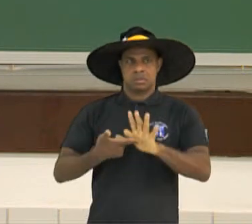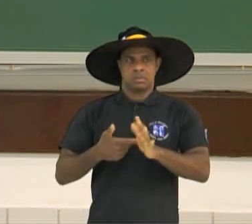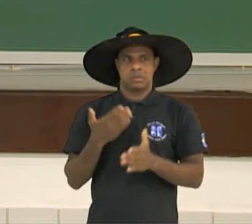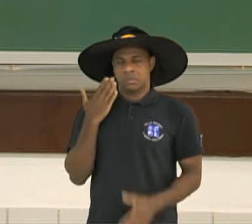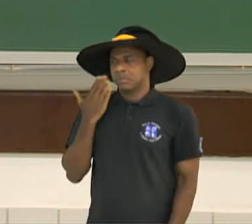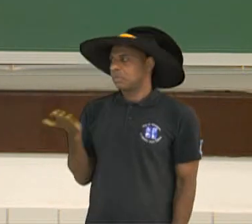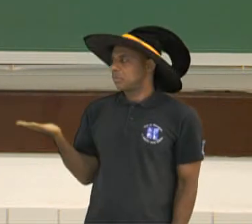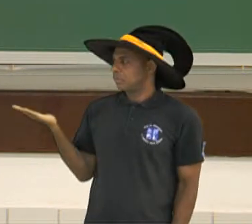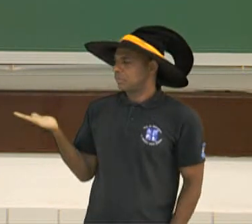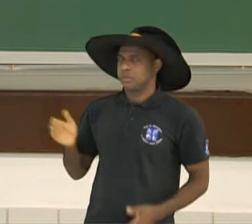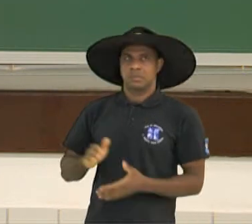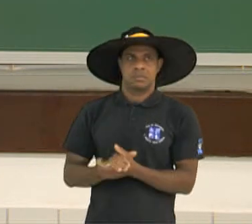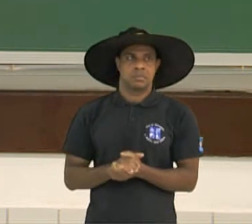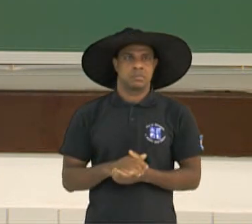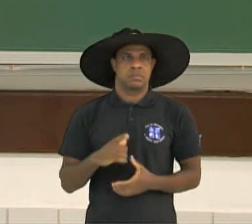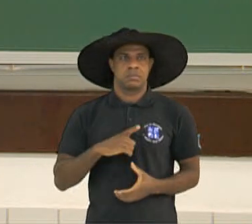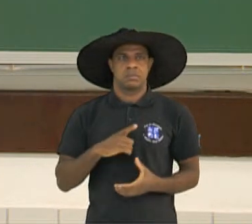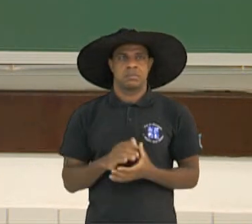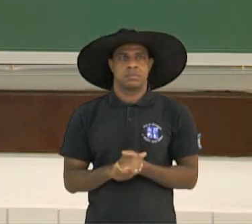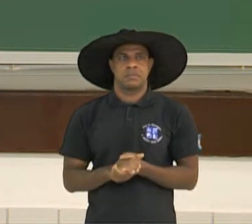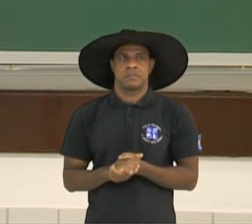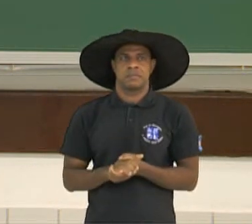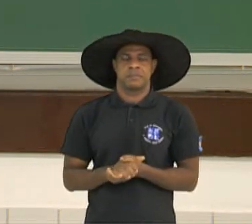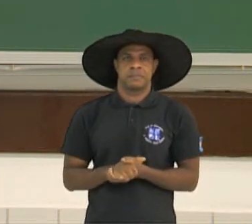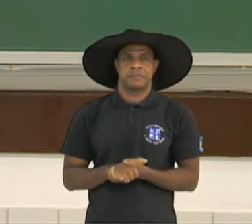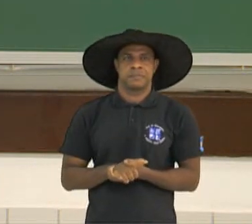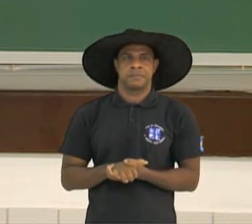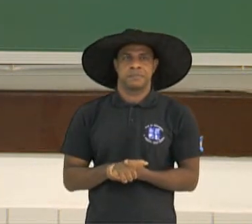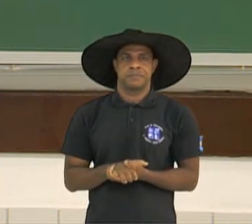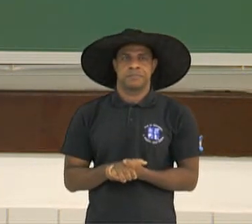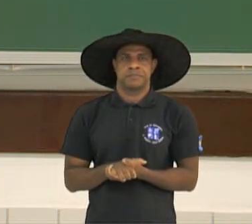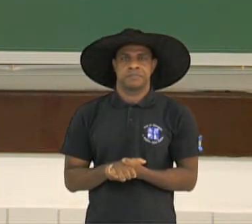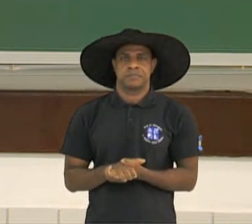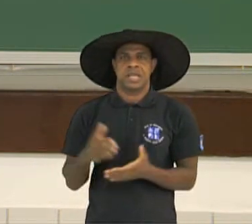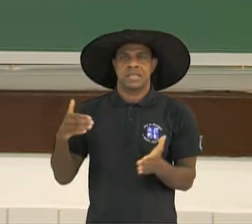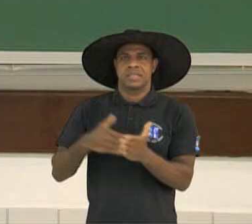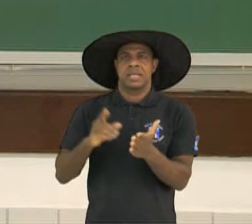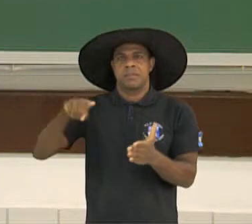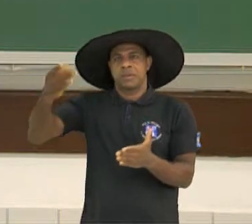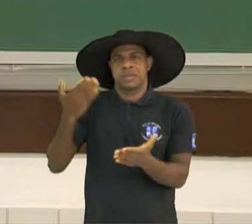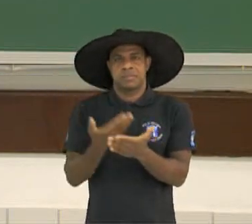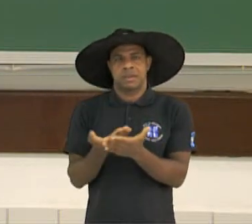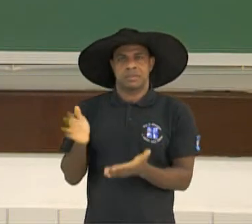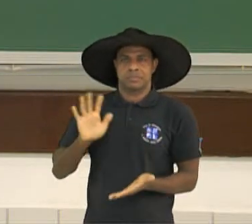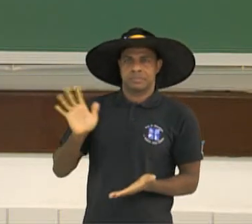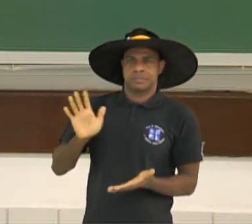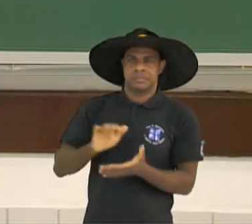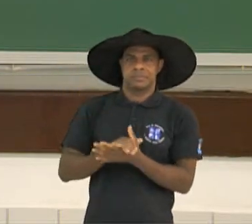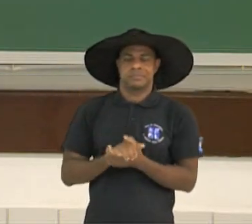T'Challa, Stay home, thanks a lot, happy Halloween, and see you there.